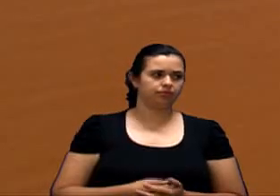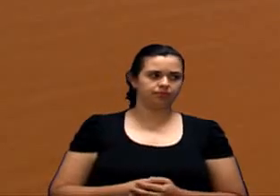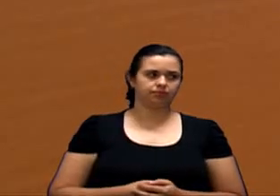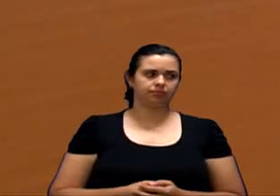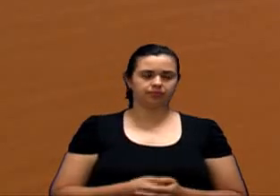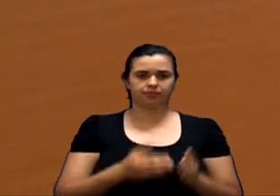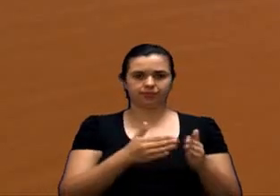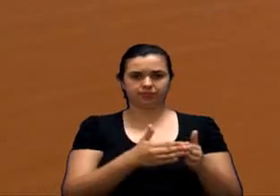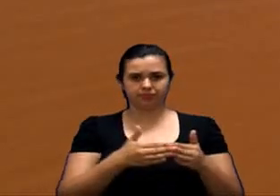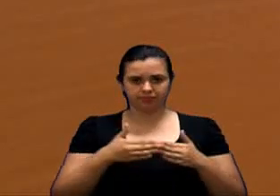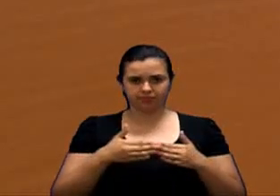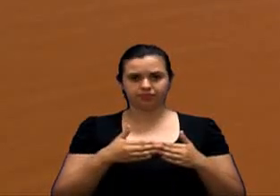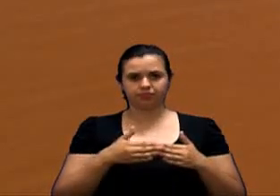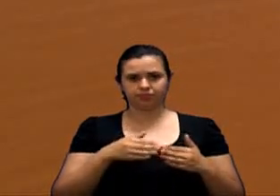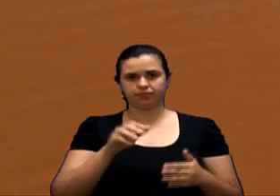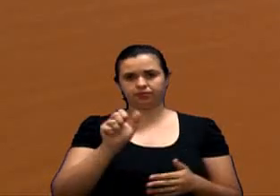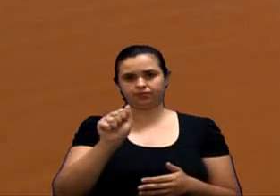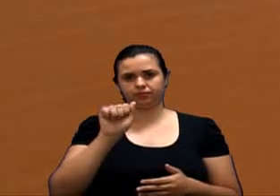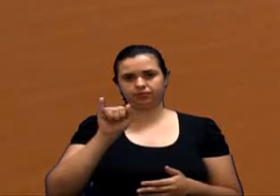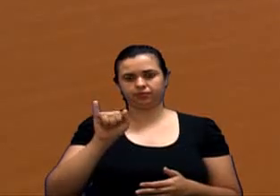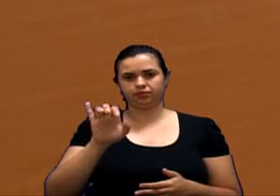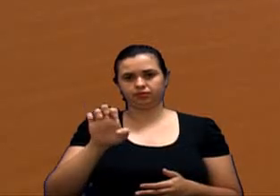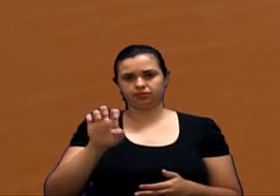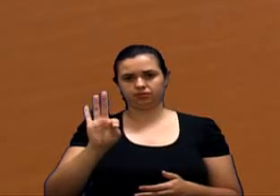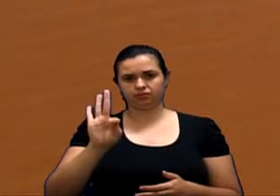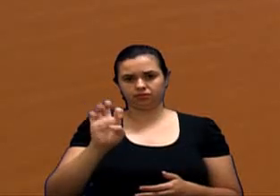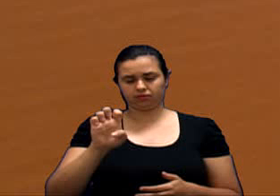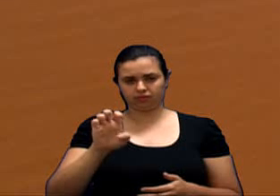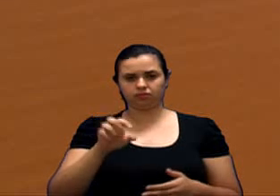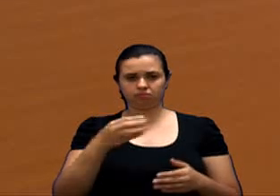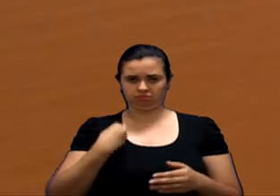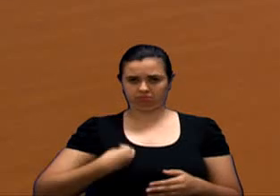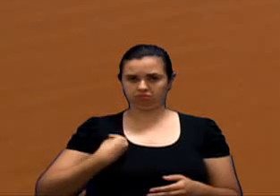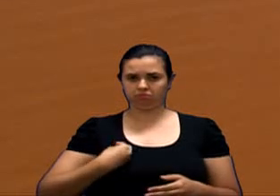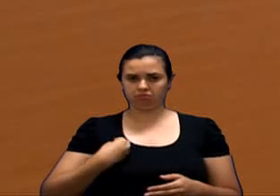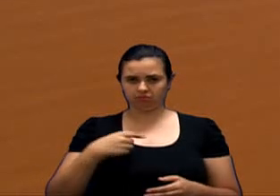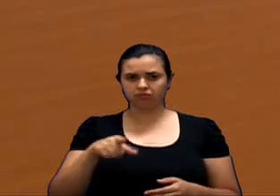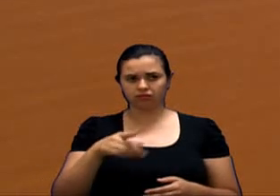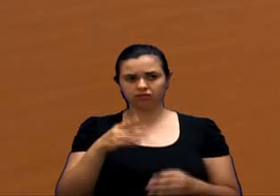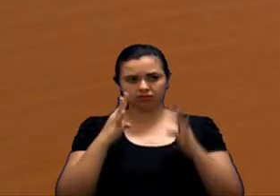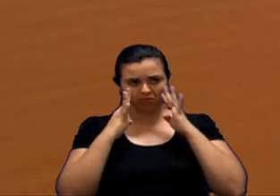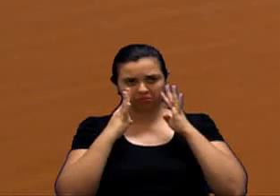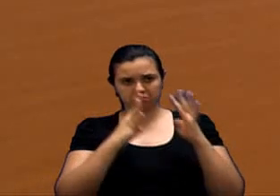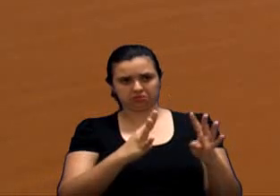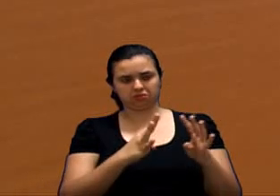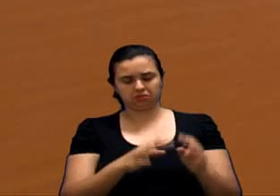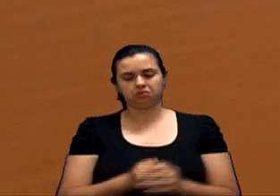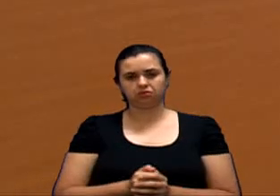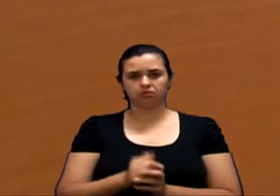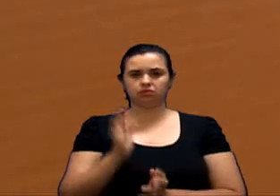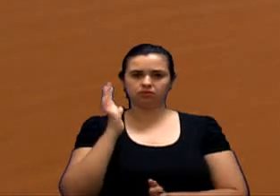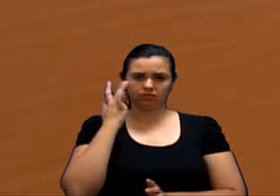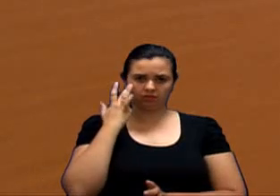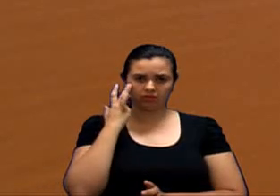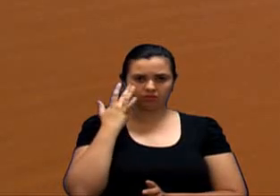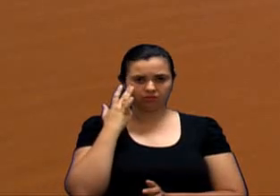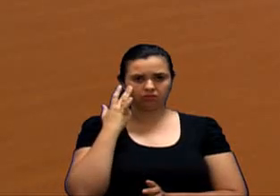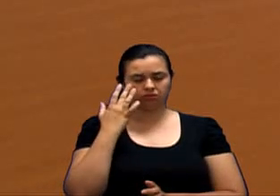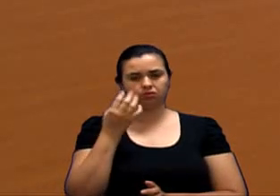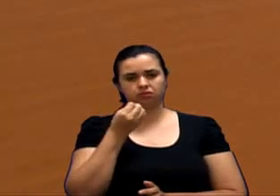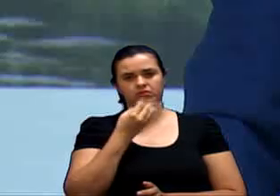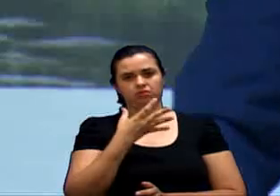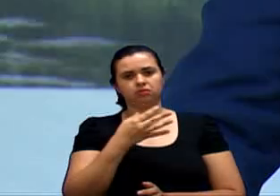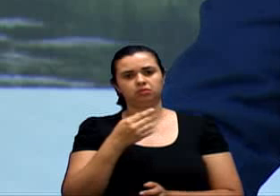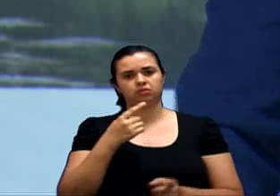Peço que o vereador Vinícius Aitz também esteja presente. Eu escutei o vereador presente aqui na sessão e acho que é de mais justa causa